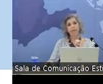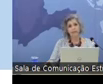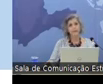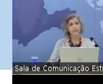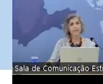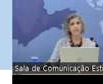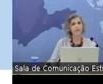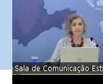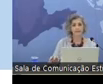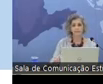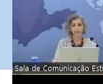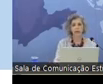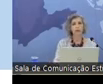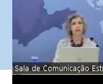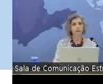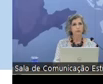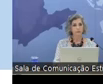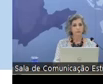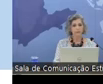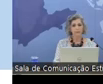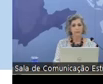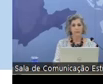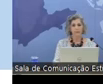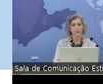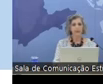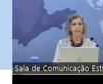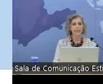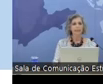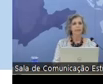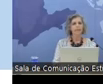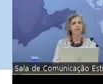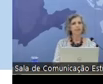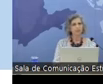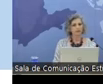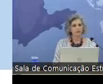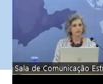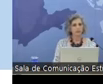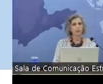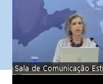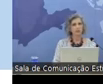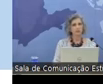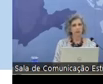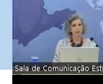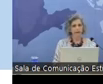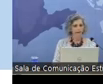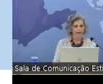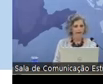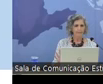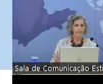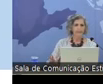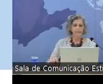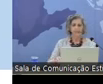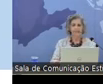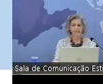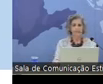informações desta maternidade que participou do seu município então aqui Tirei para o estado de São Paulo de uma forma